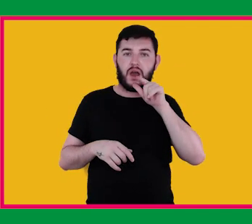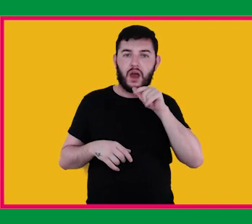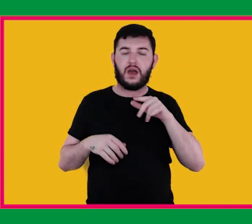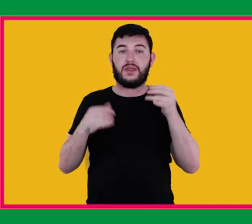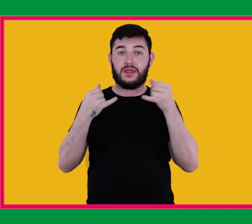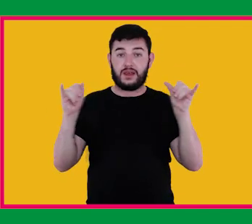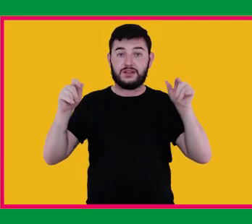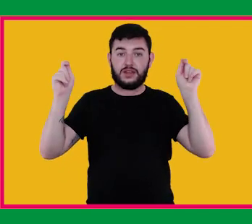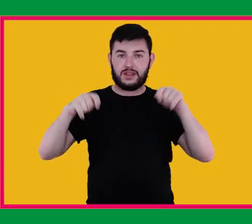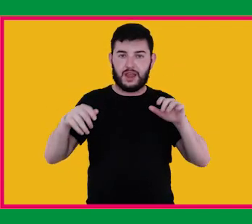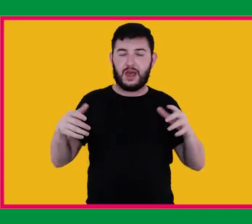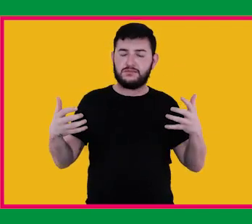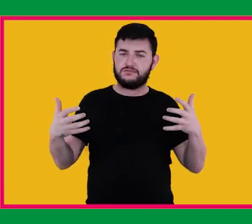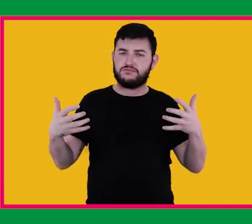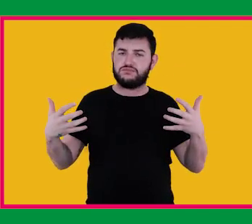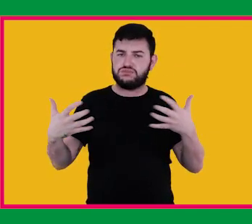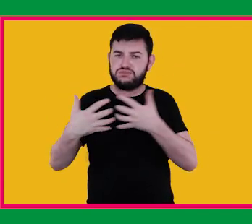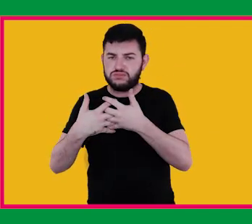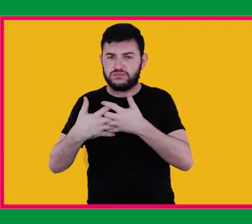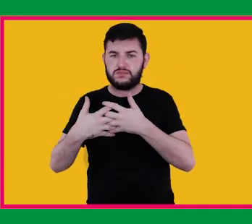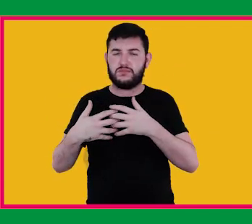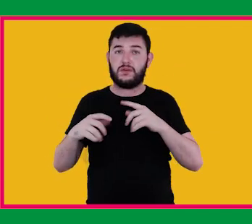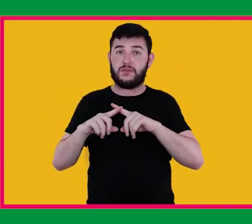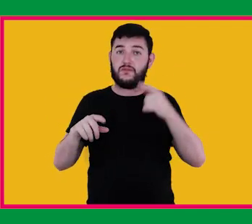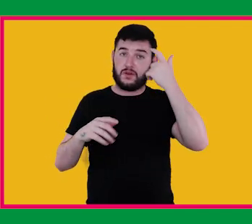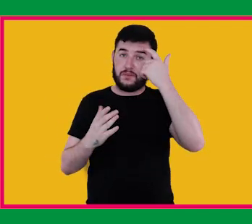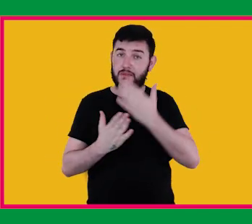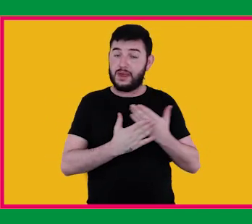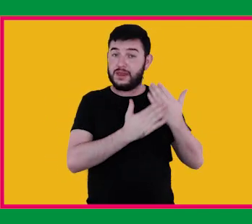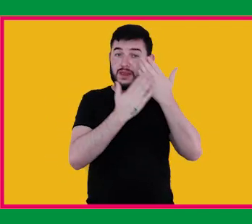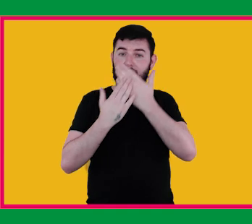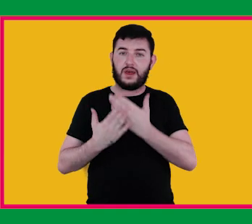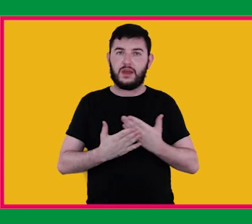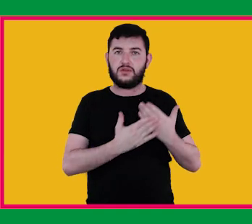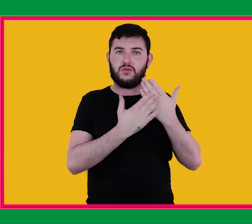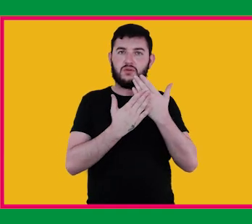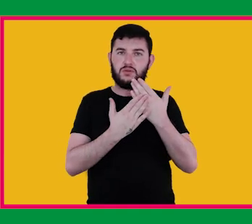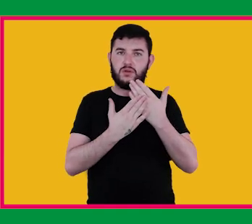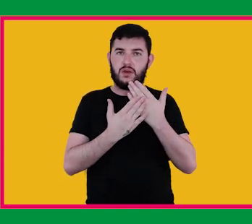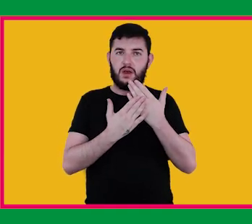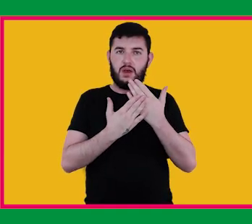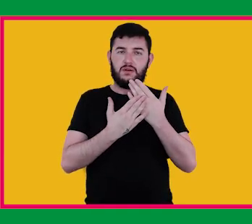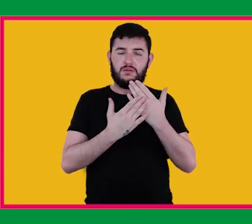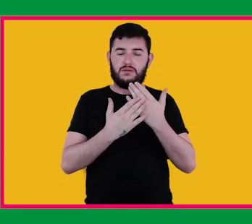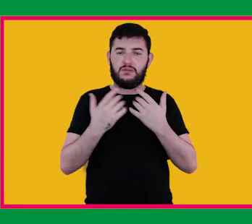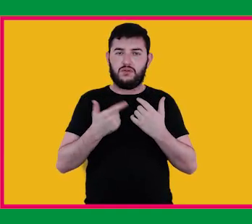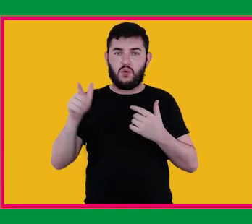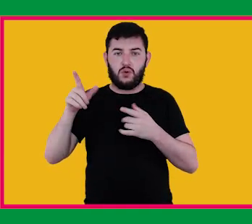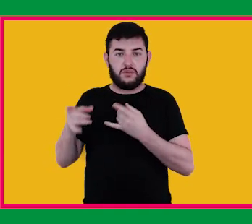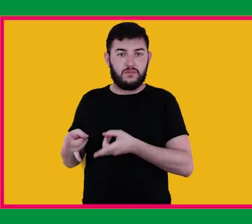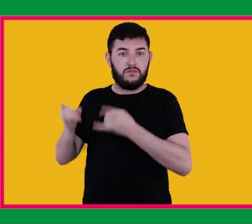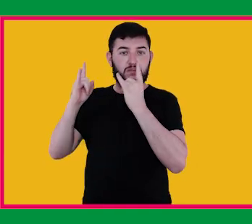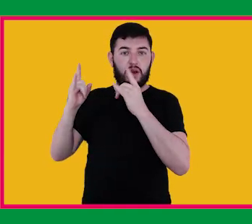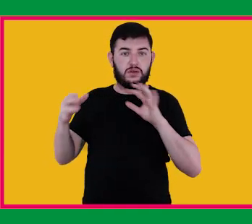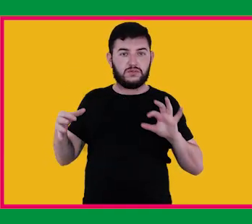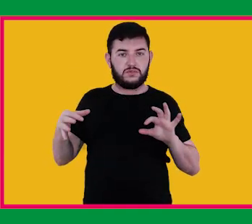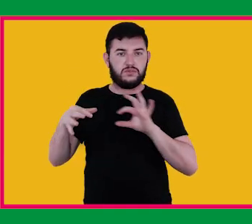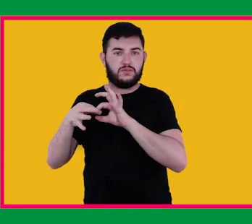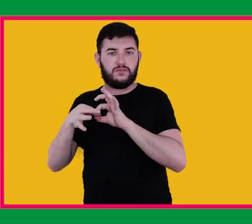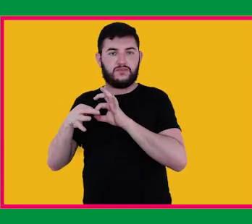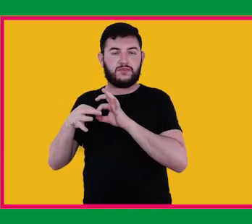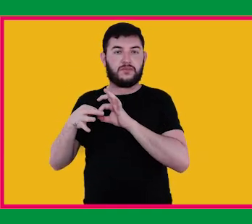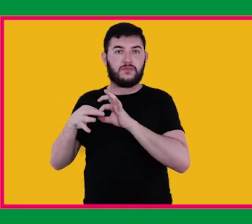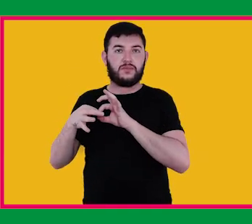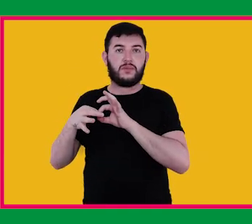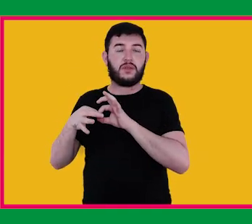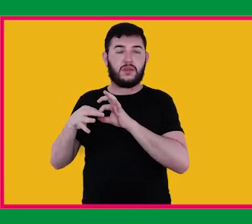áreas de circulação do módulo básico foram todas pensadas de forma a orientar a implantação dos módulos eletivos. Assim, o acesso a esses